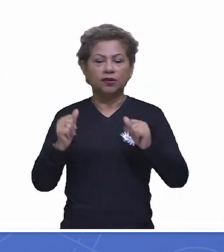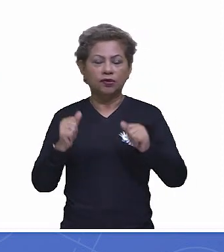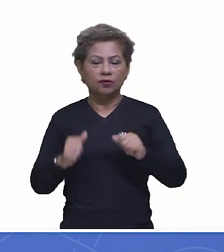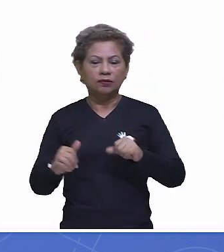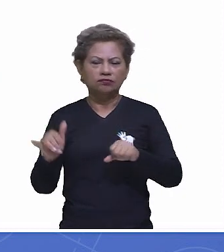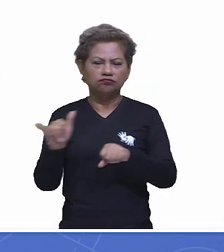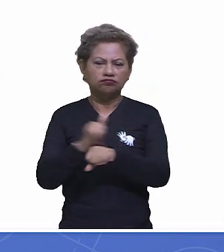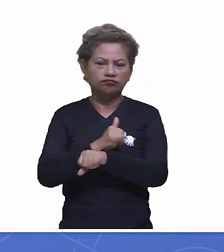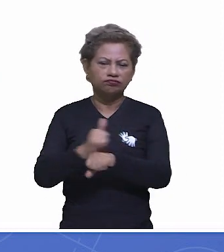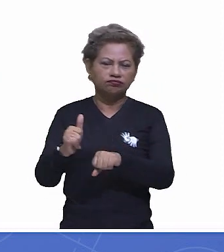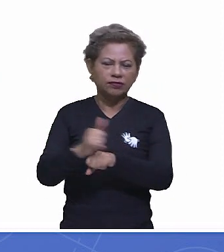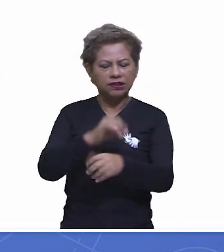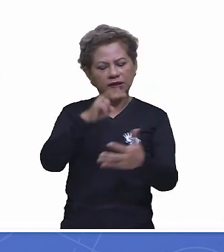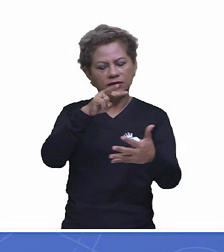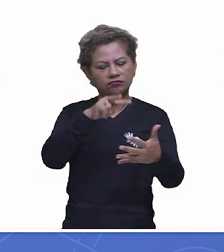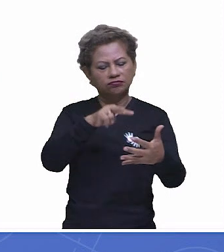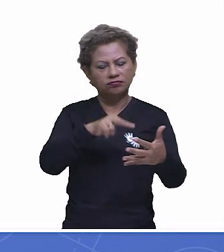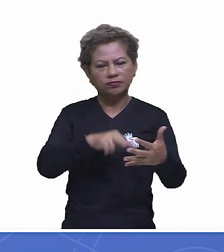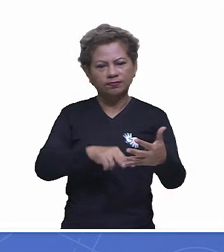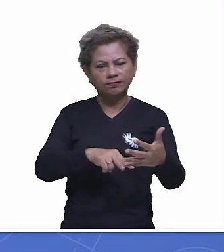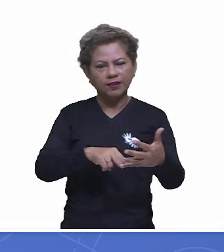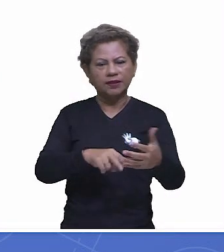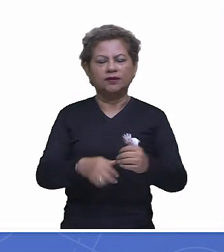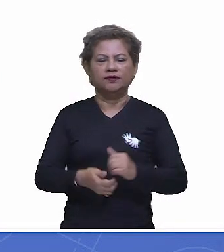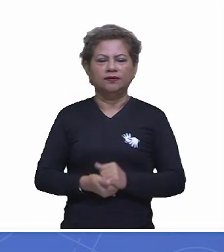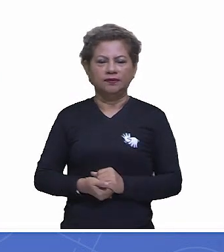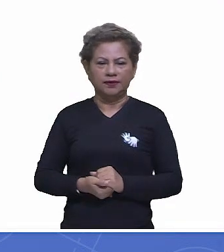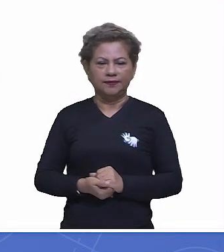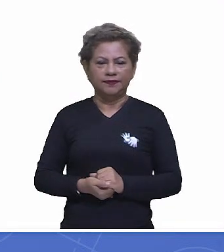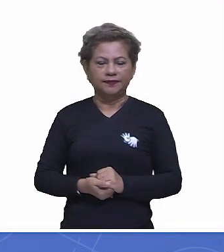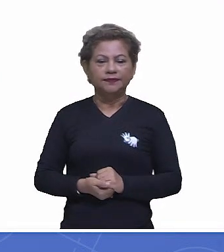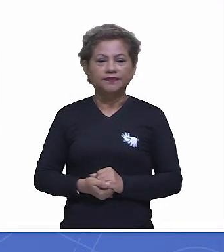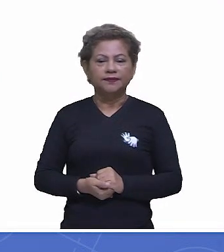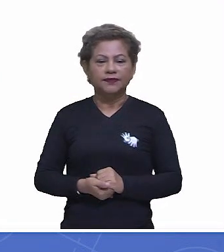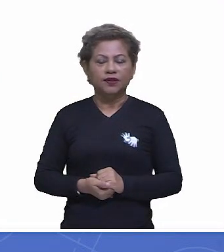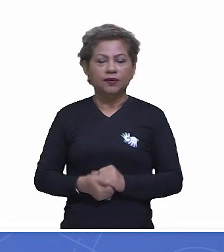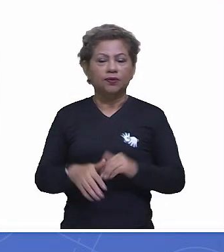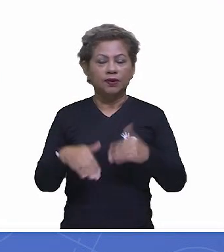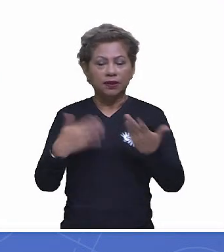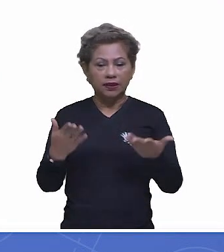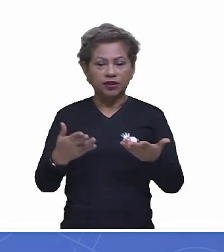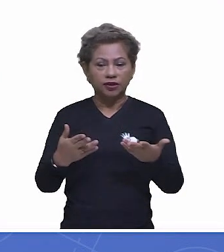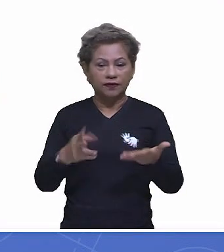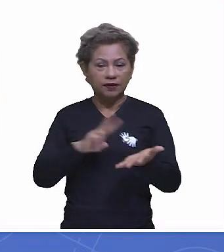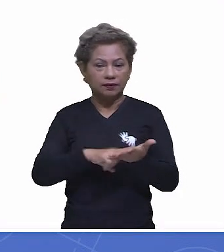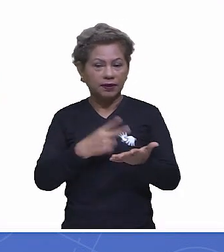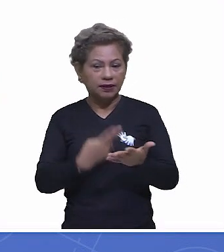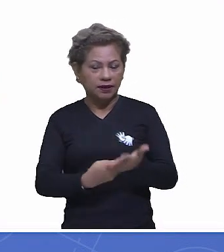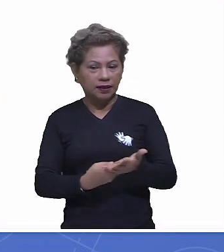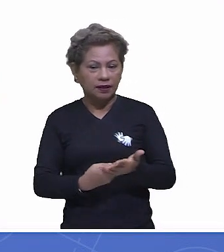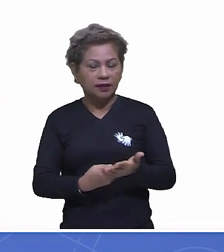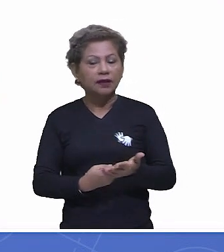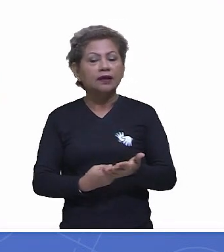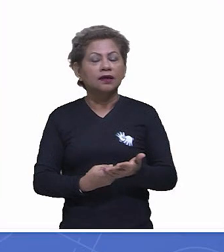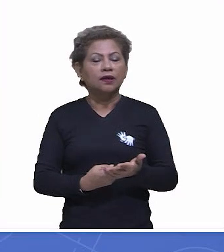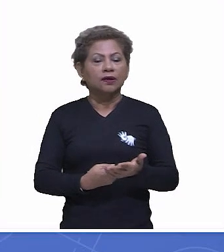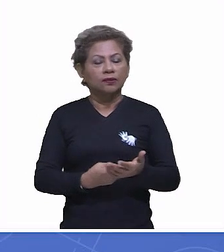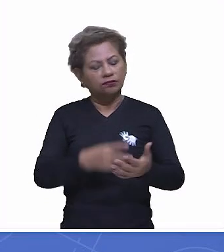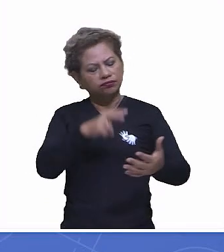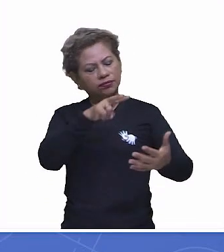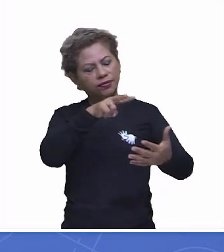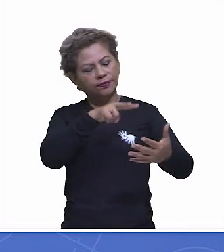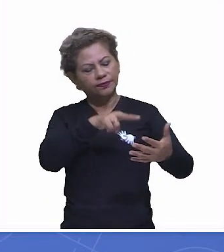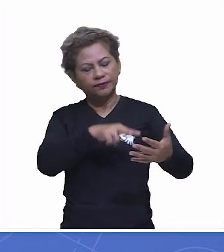Nós aplicamos todas de uma só vez, né? Quando nós vamos interpretar um texto, gente, embora a gente trabalhe a estratégia de